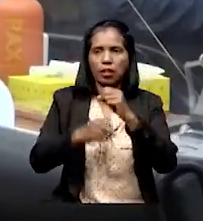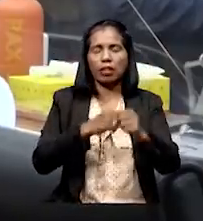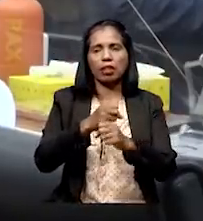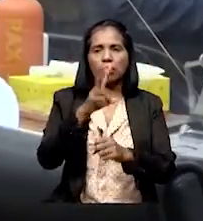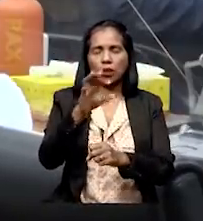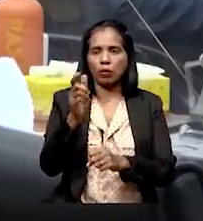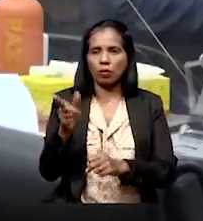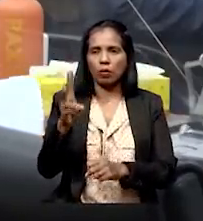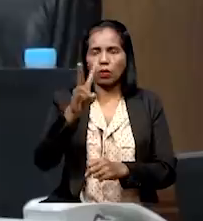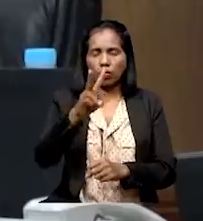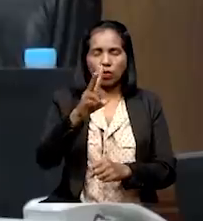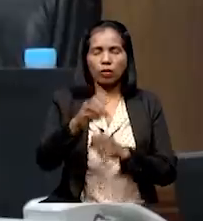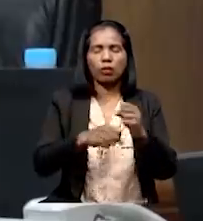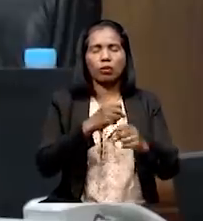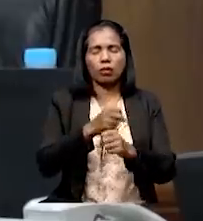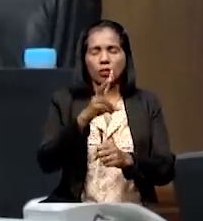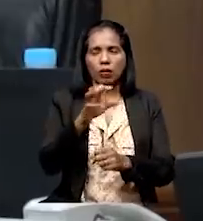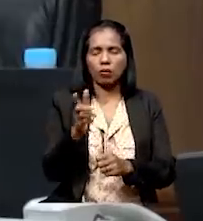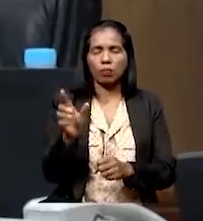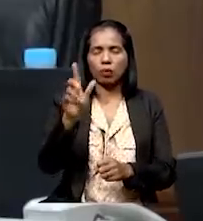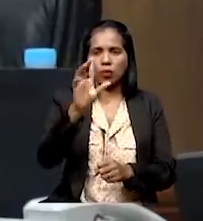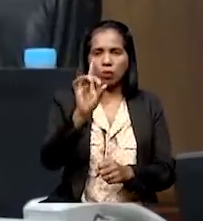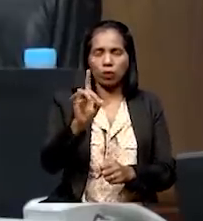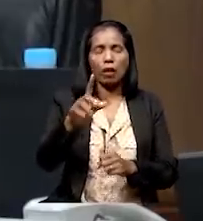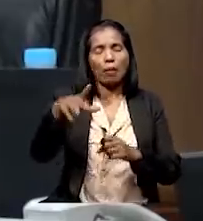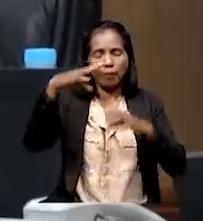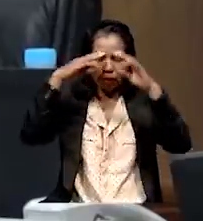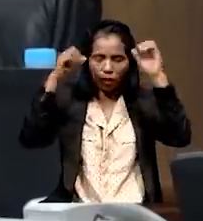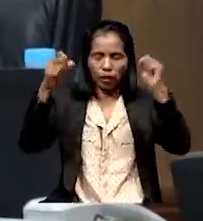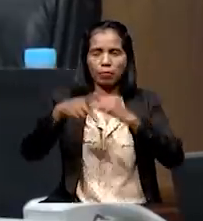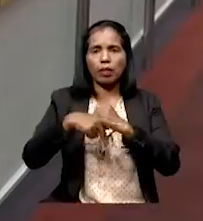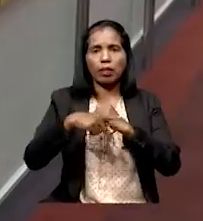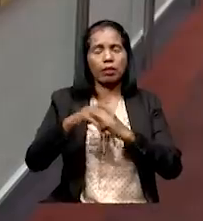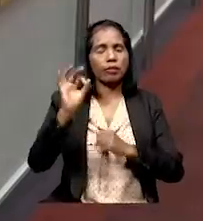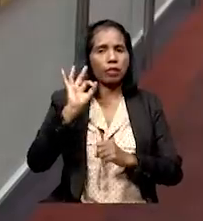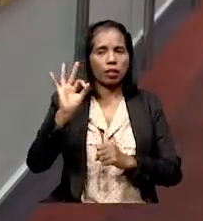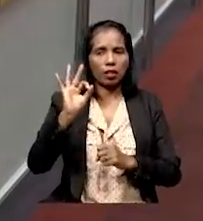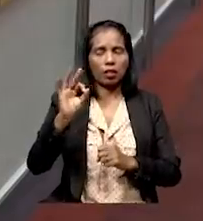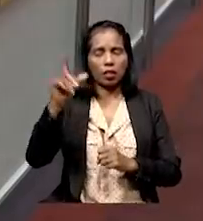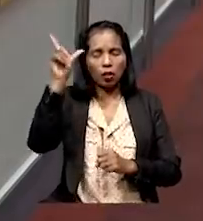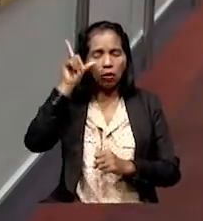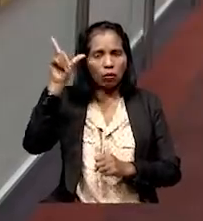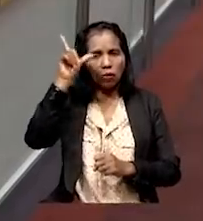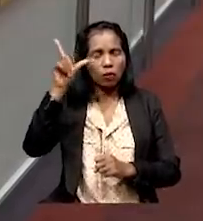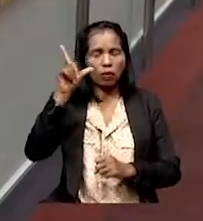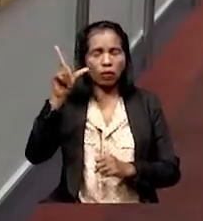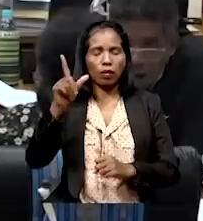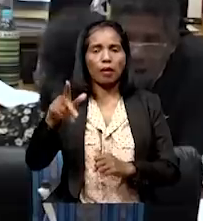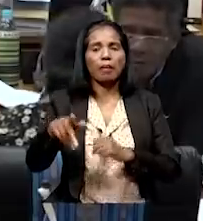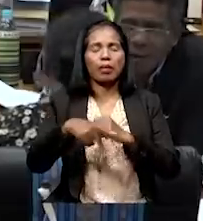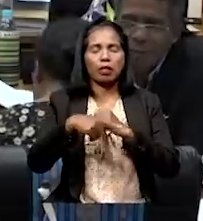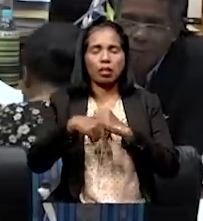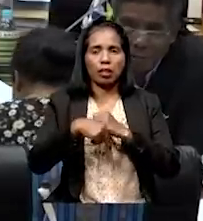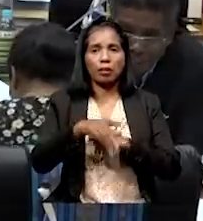to ringrua ruanu singhito mac presidente partido Fretilin Francisco Guterres Lolo, presidente do Partido Cunto, Armanda Berta